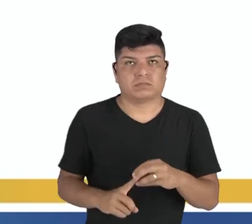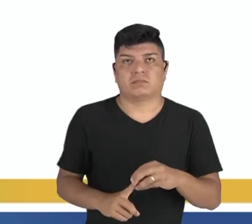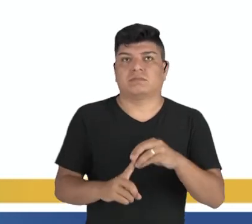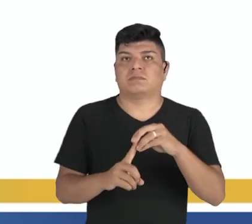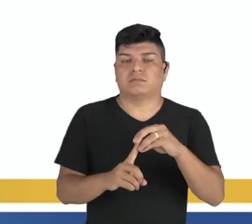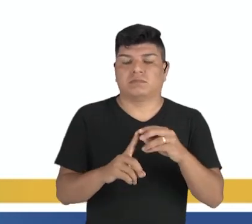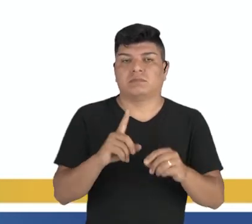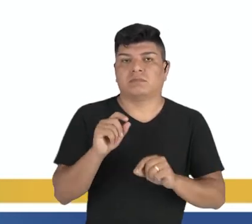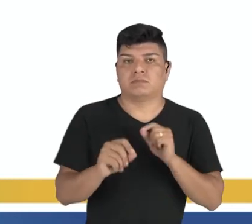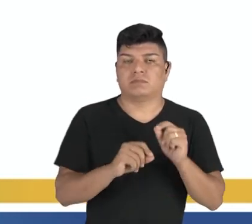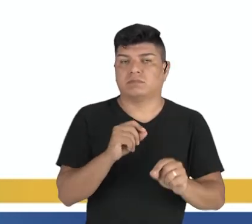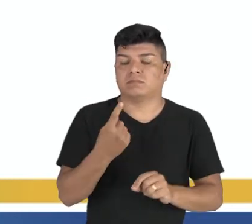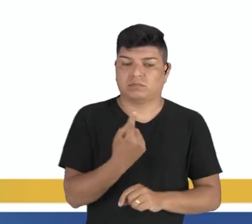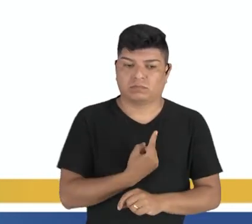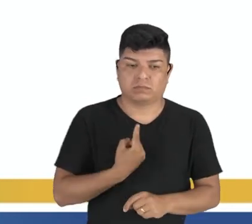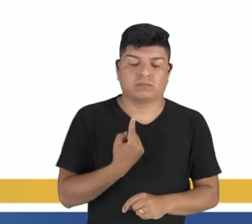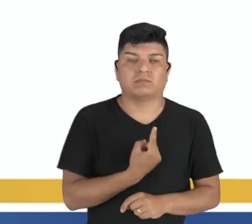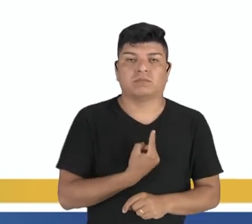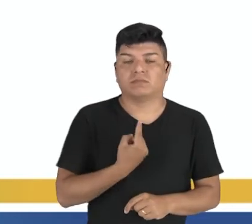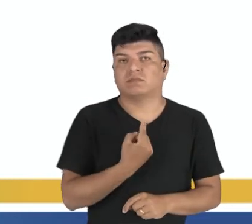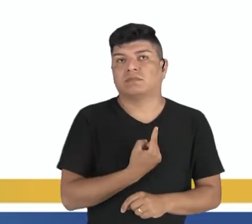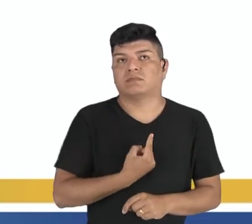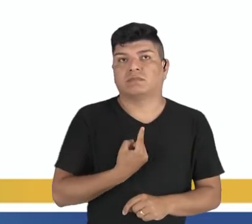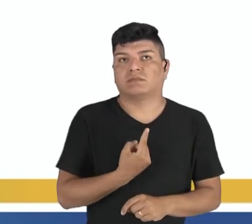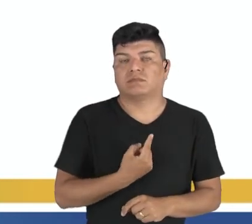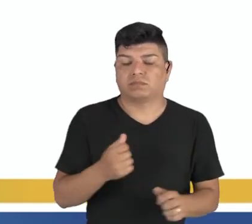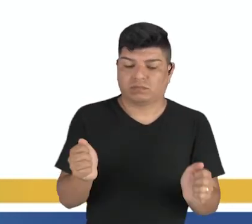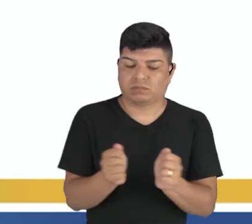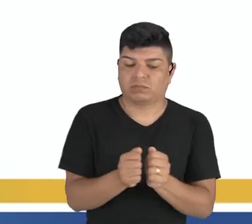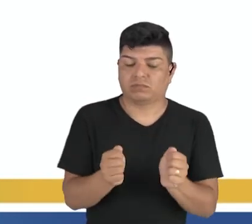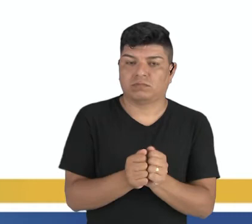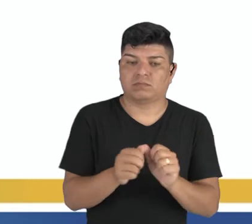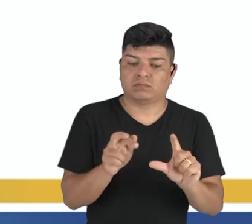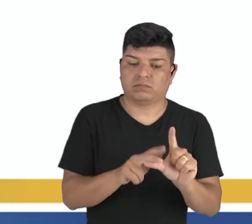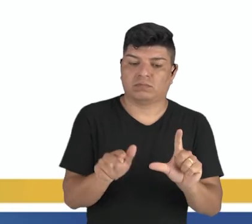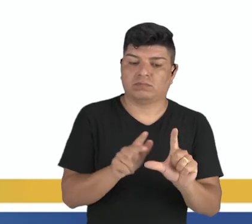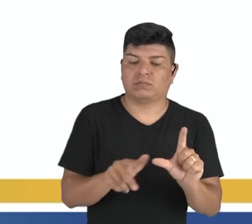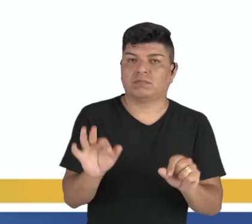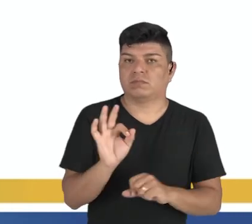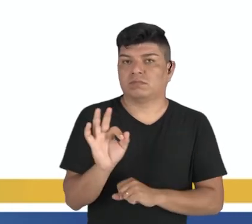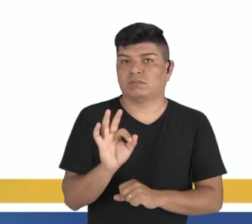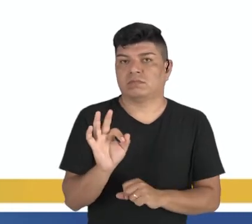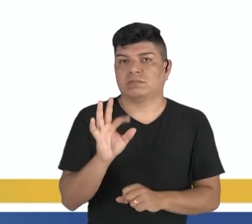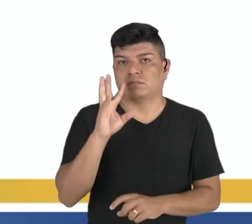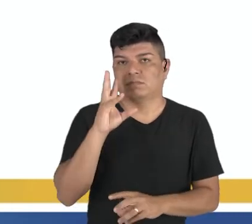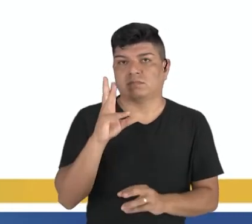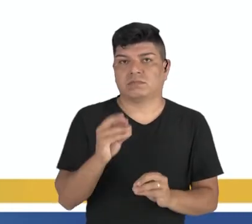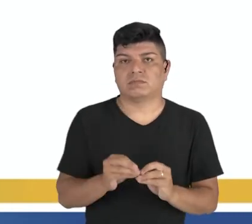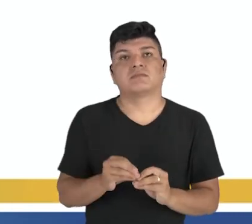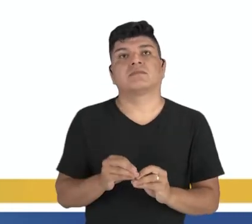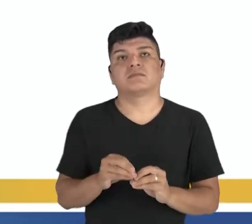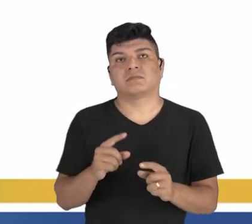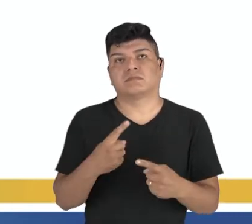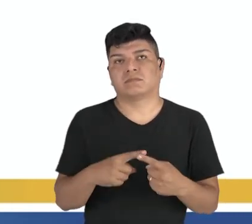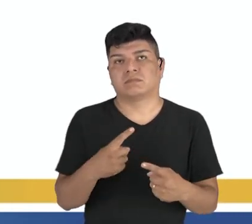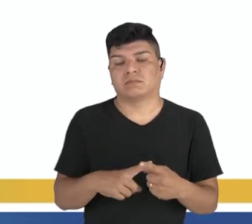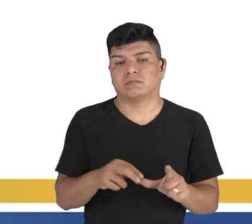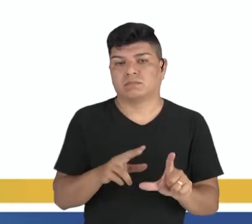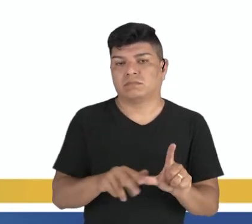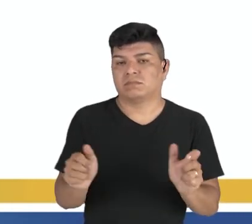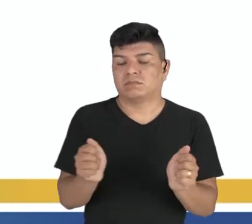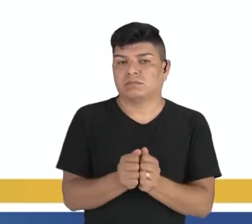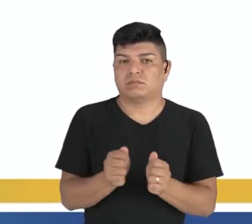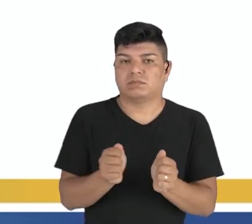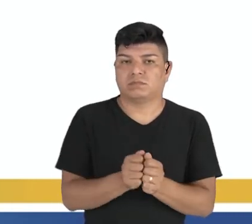independente, ele vem sozinho, ele não vem acompanhado de letra. E aí vocês já sabem por que ele não vem acompanhado de